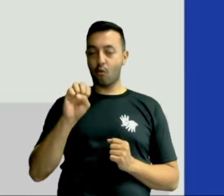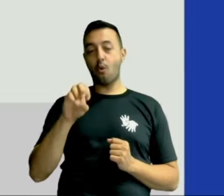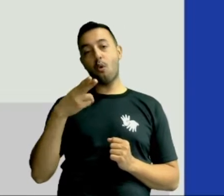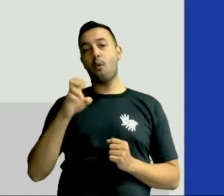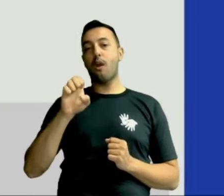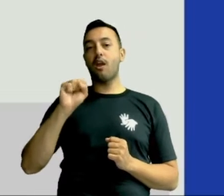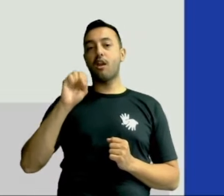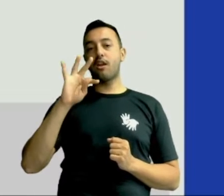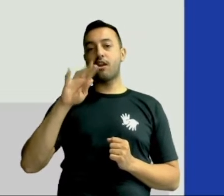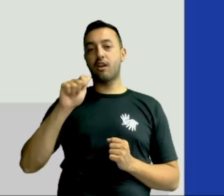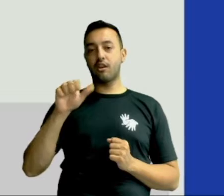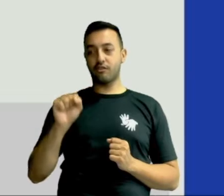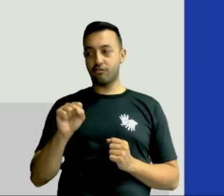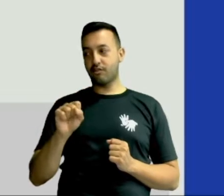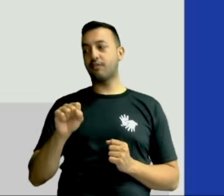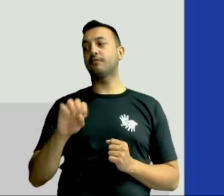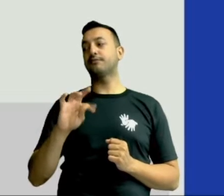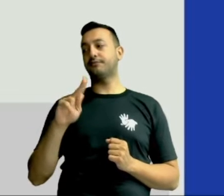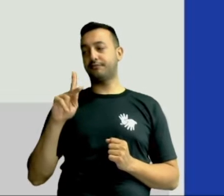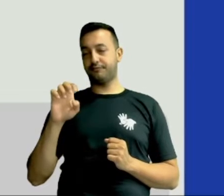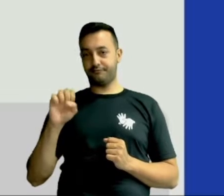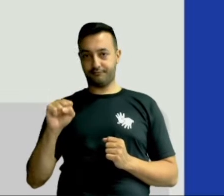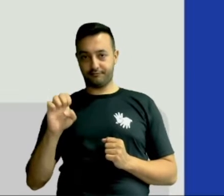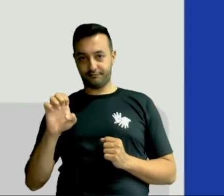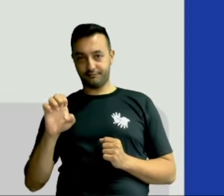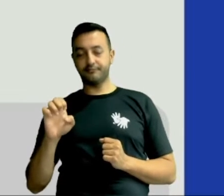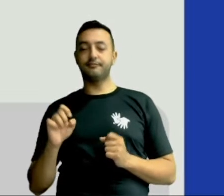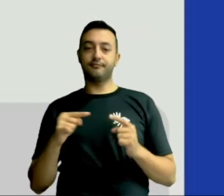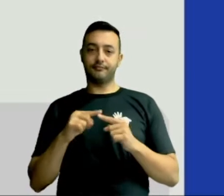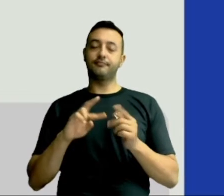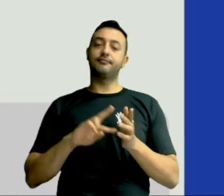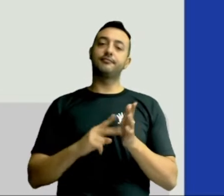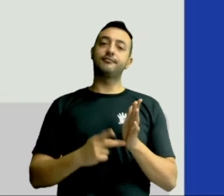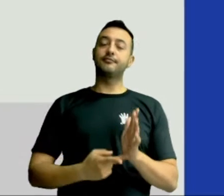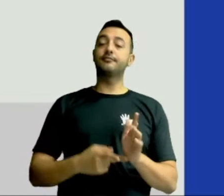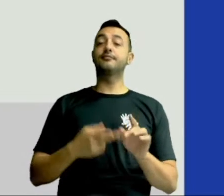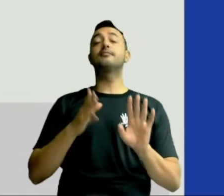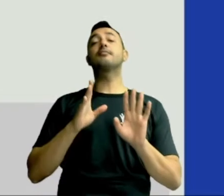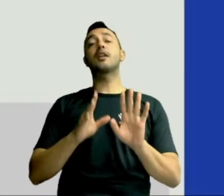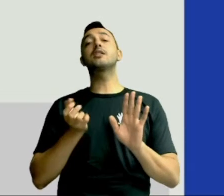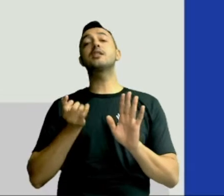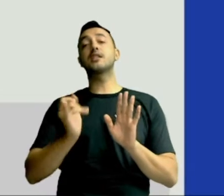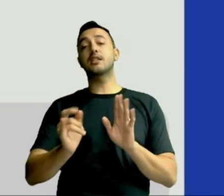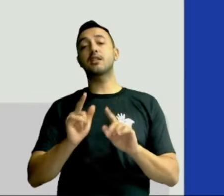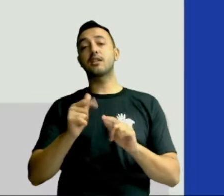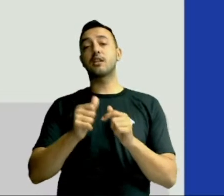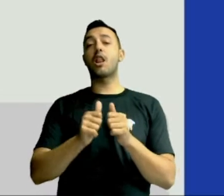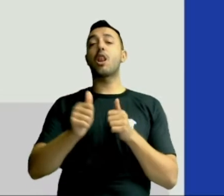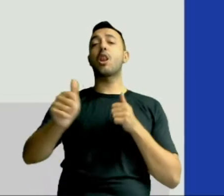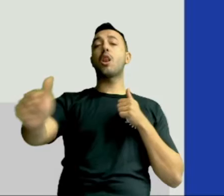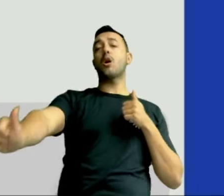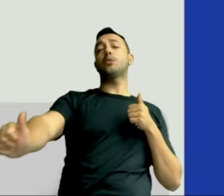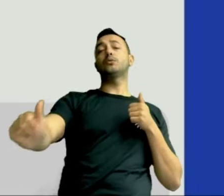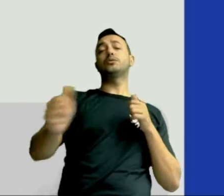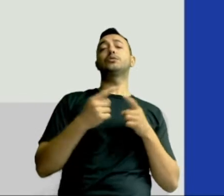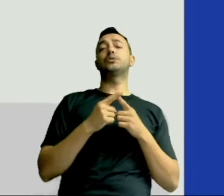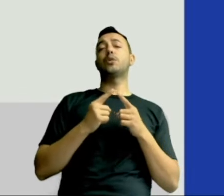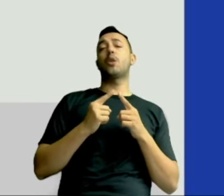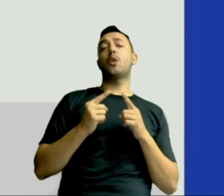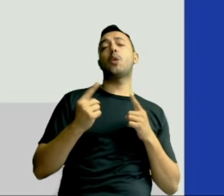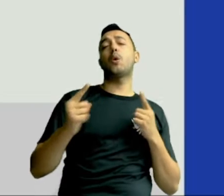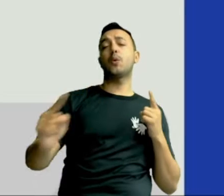el diz que agora se o objeto está distante da pessoa que fala o